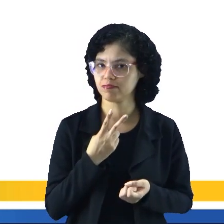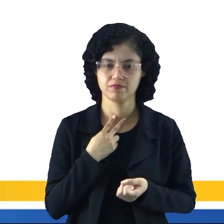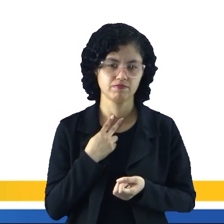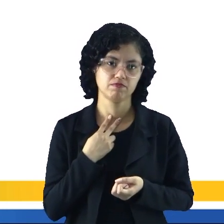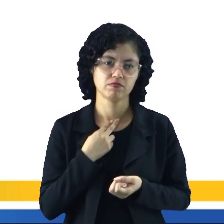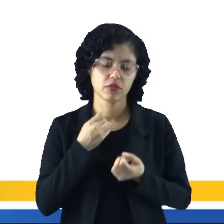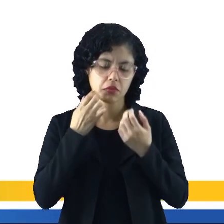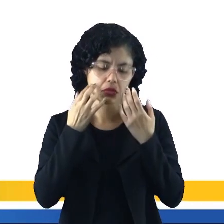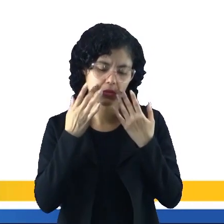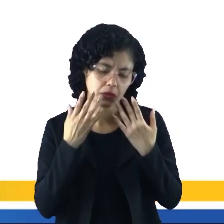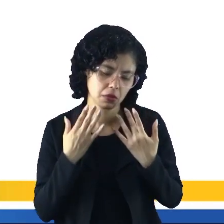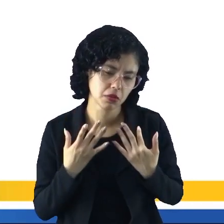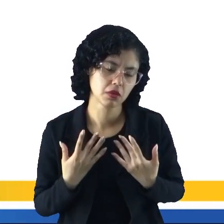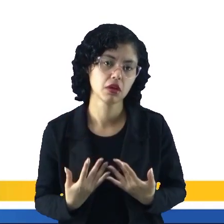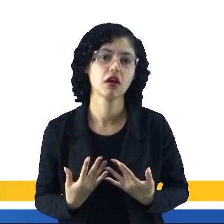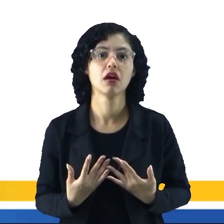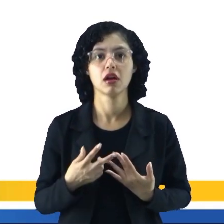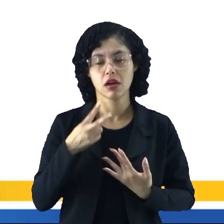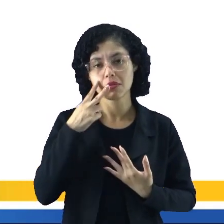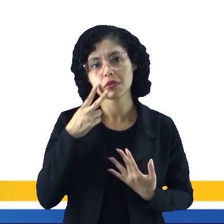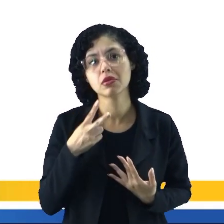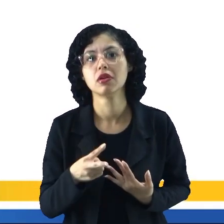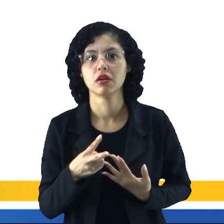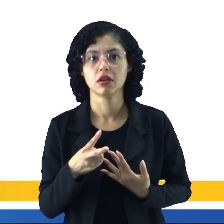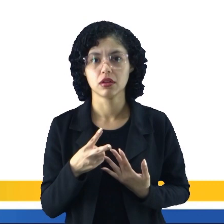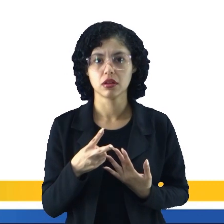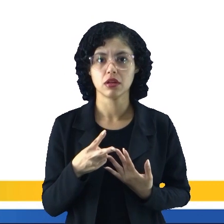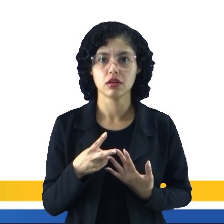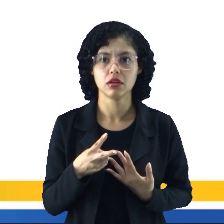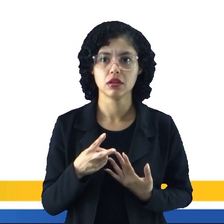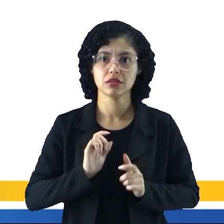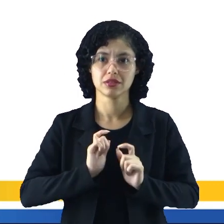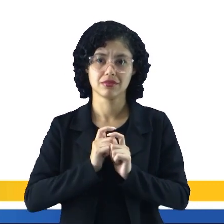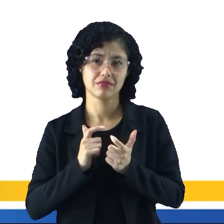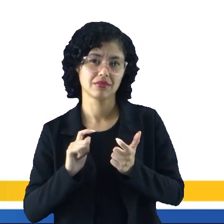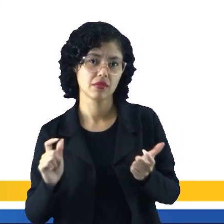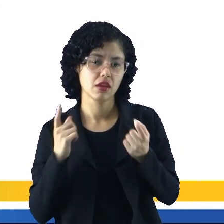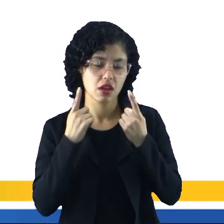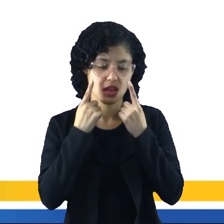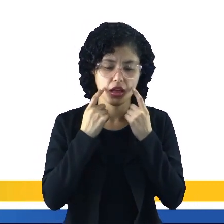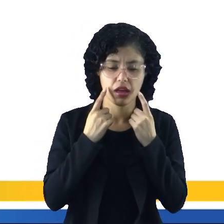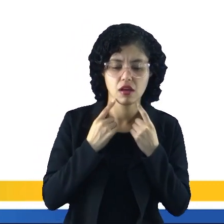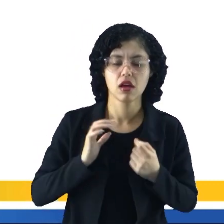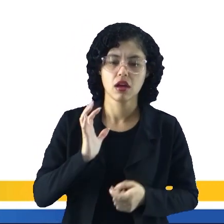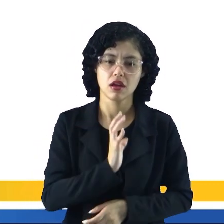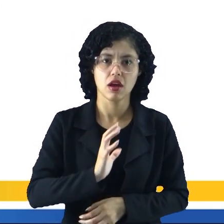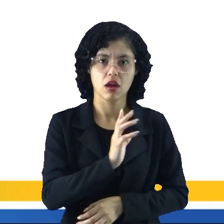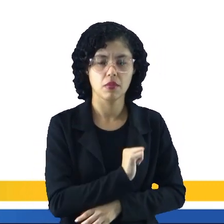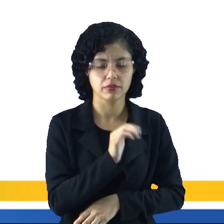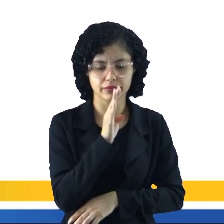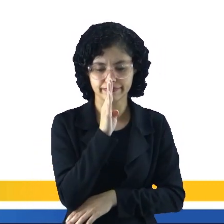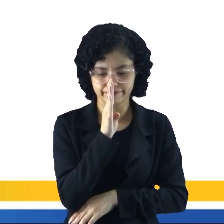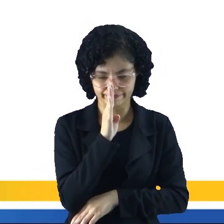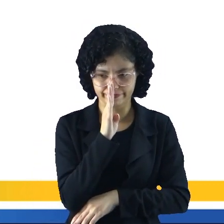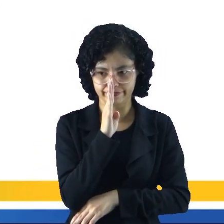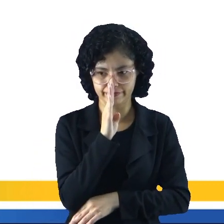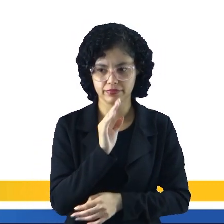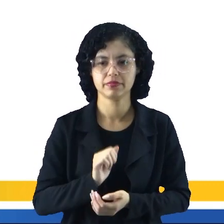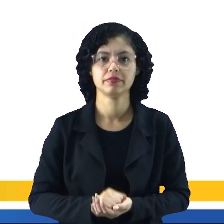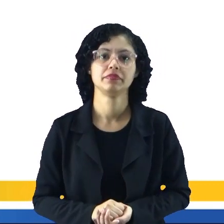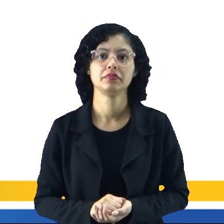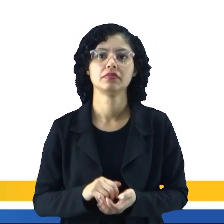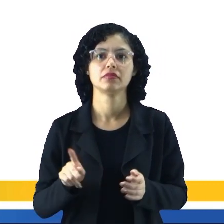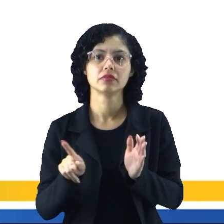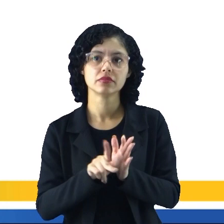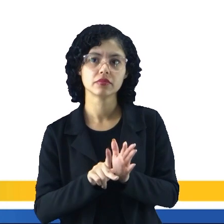conter as lágrimas que vieram em borbotões lágrimas de amor Calado e